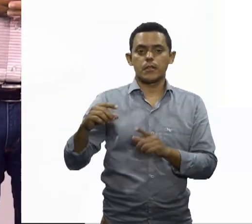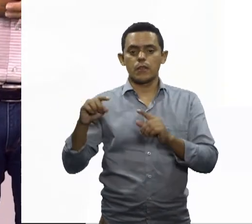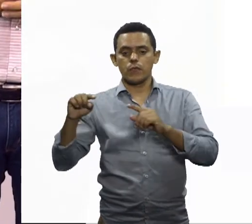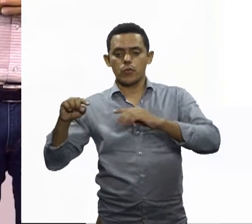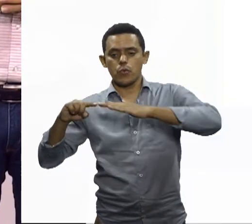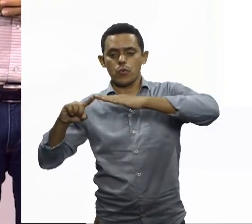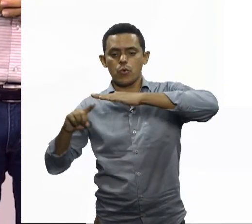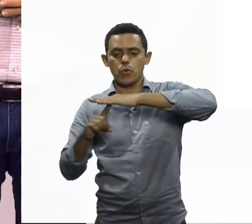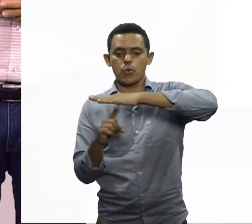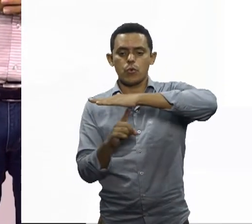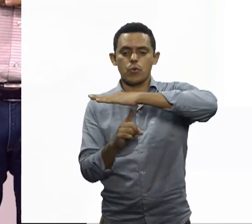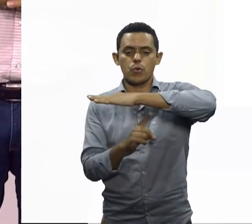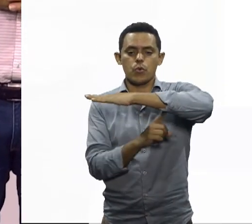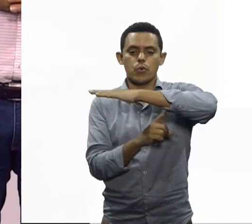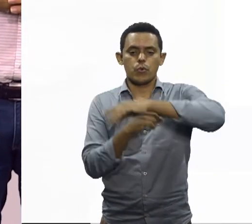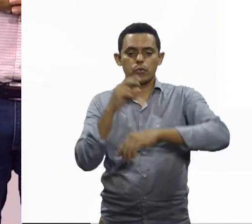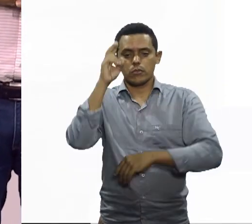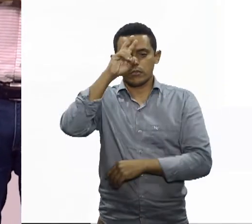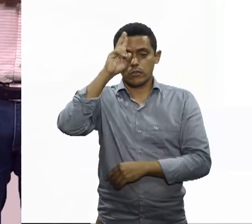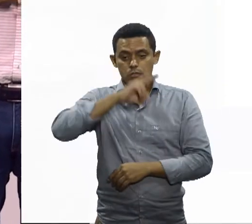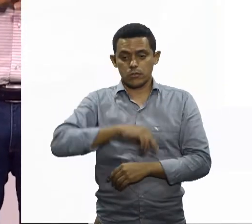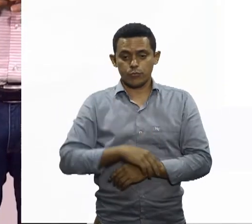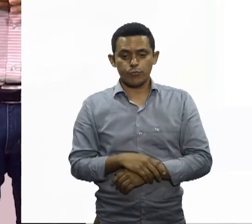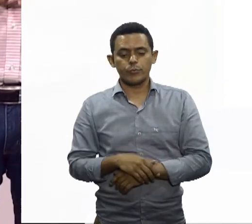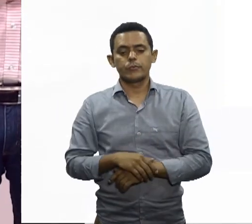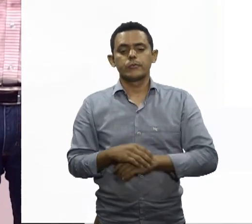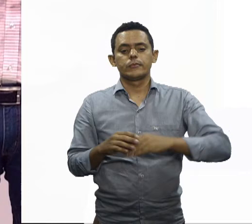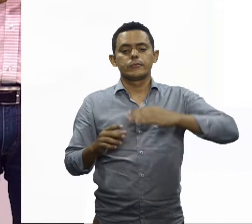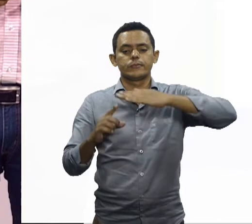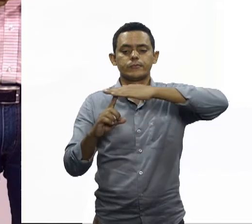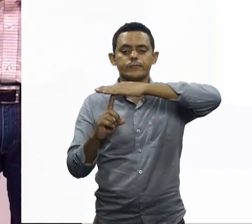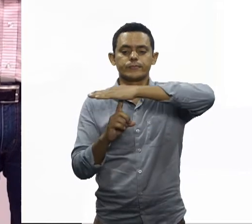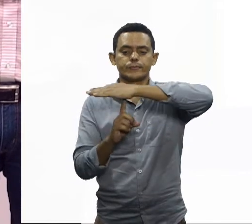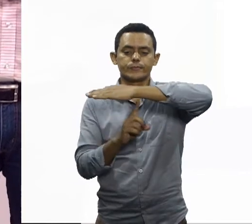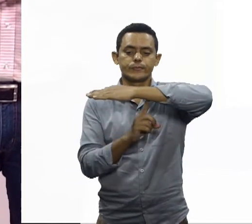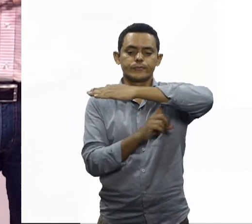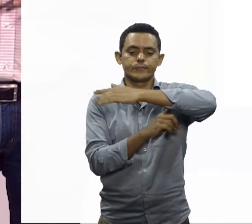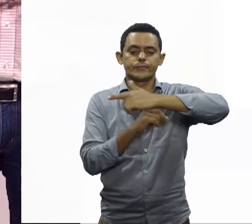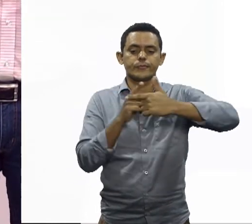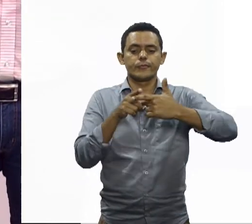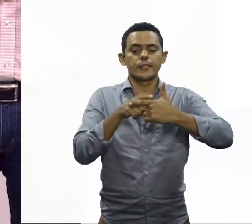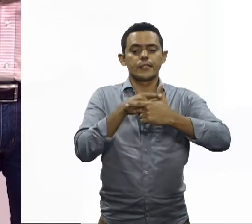ali a tabela de conversão. Então, está ali ó, a tabela de conversão. Nós temos o quilômetro,